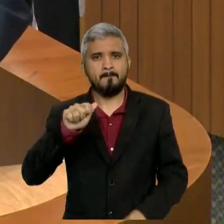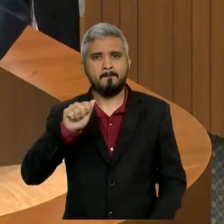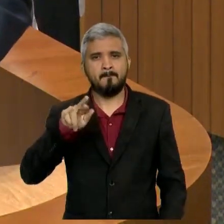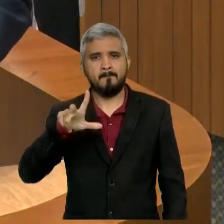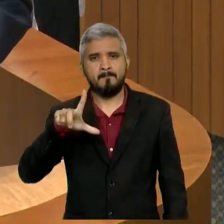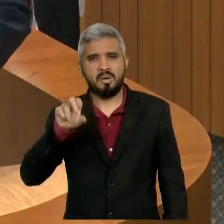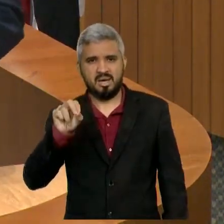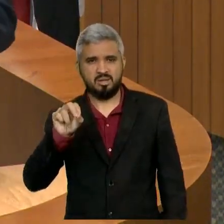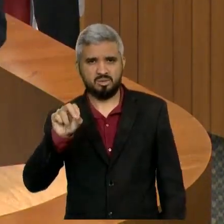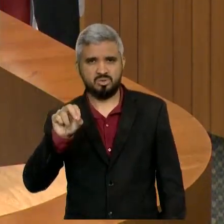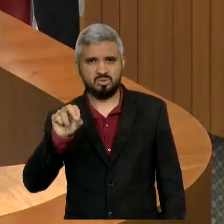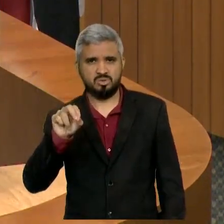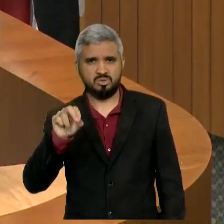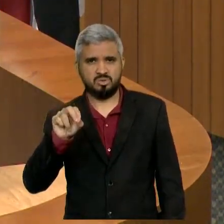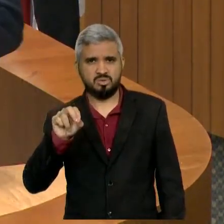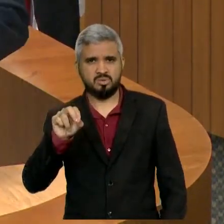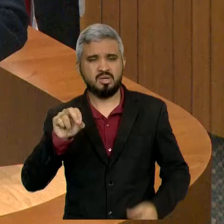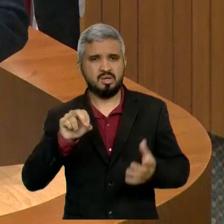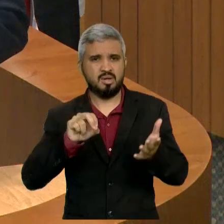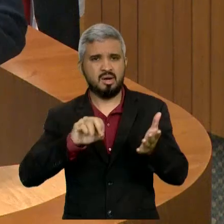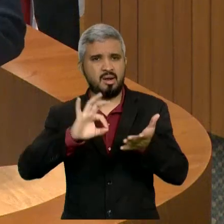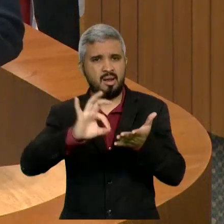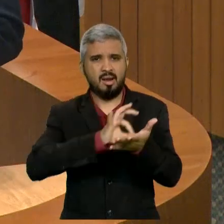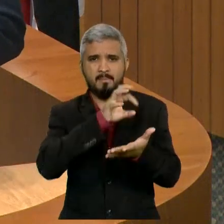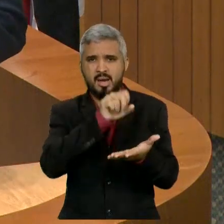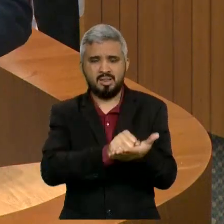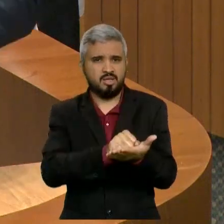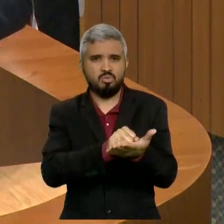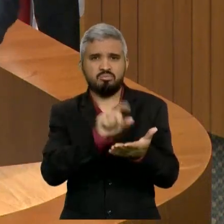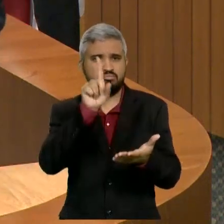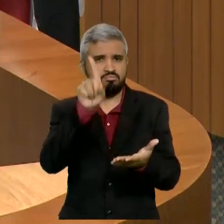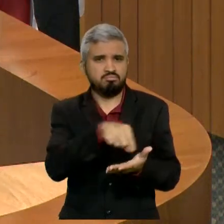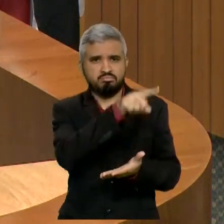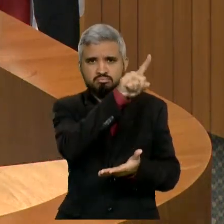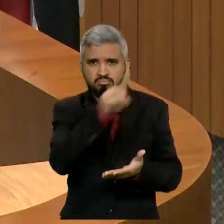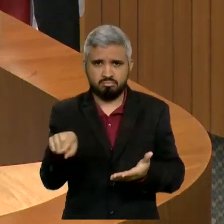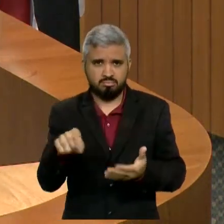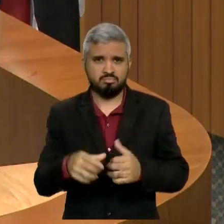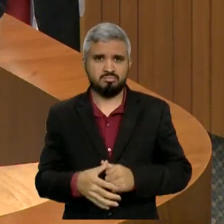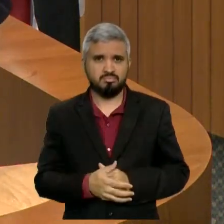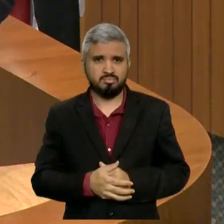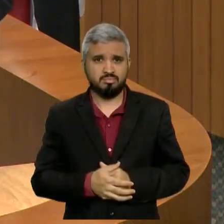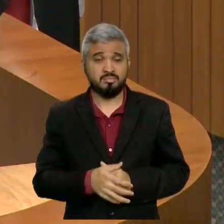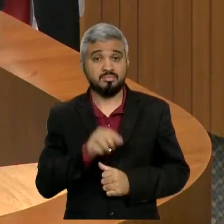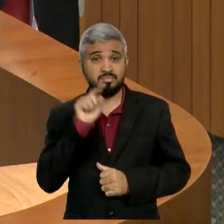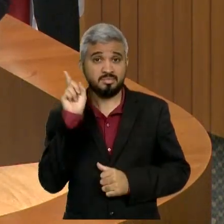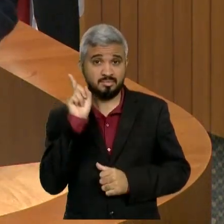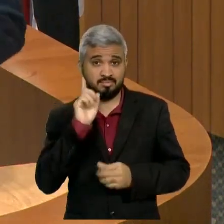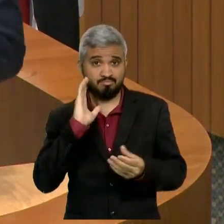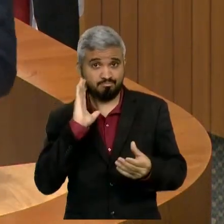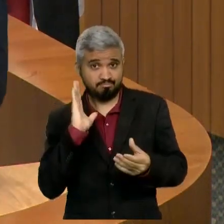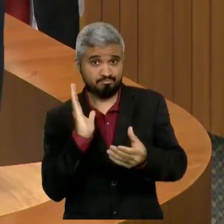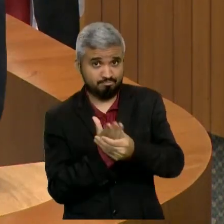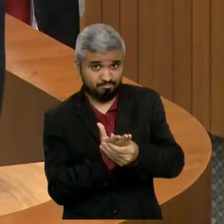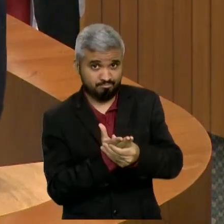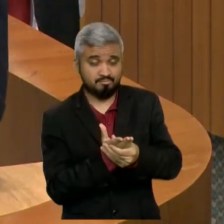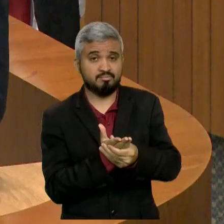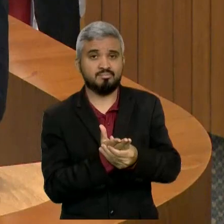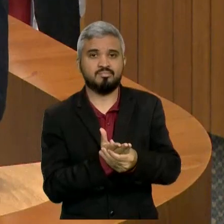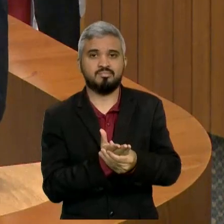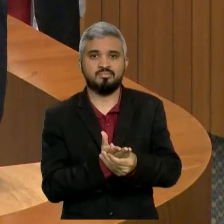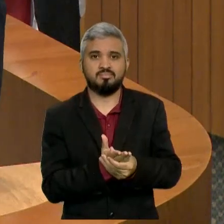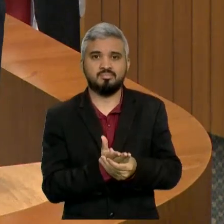Invalidaram a matrícula dele na UFMA. Entraram com uma ação na justiça e,